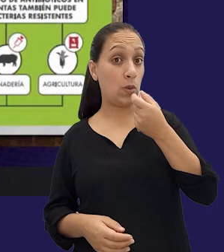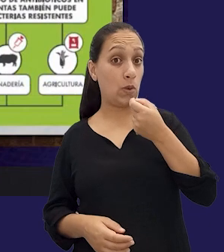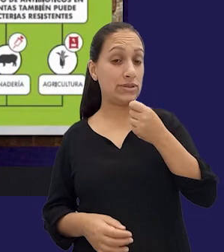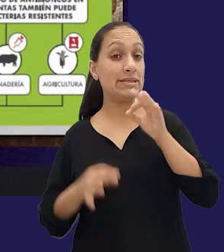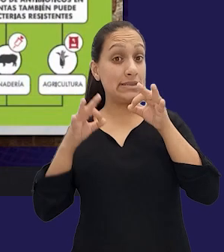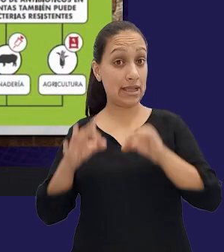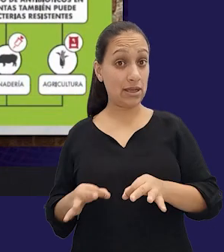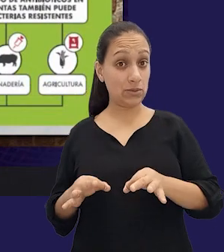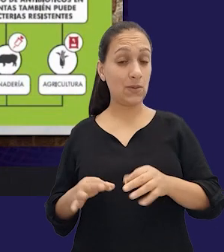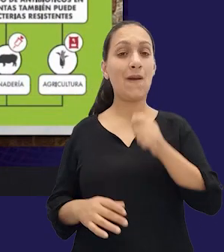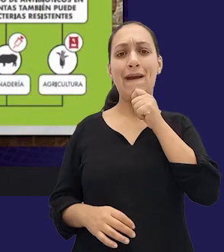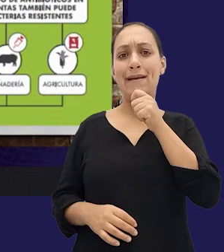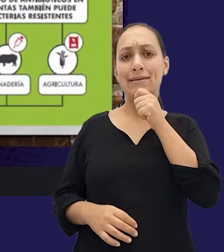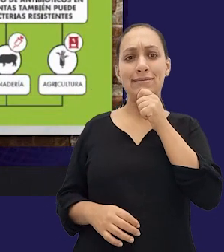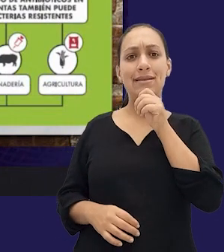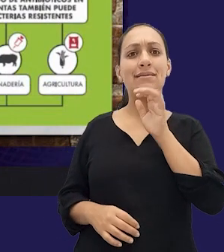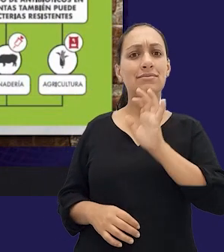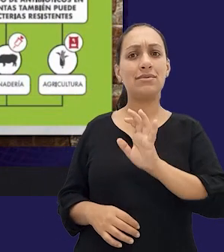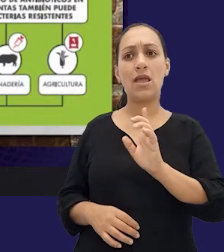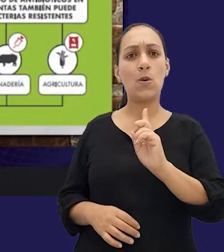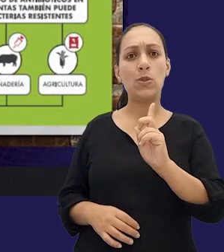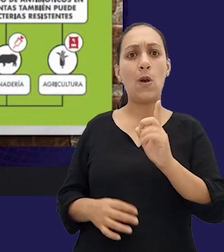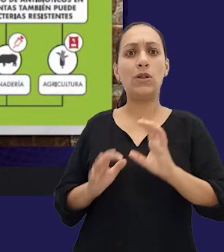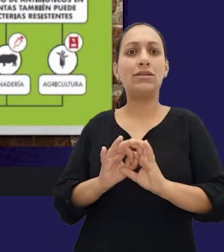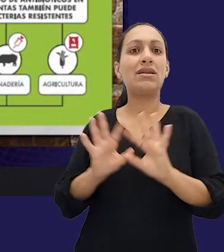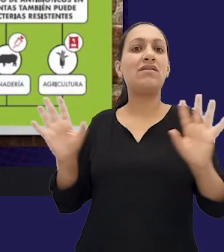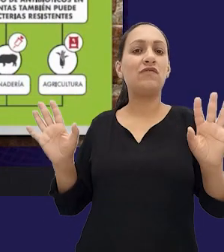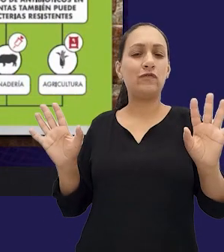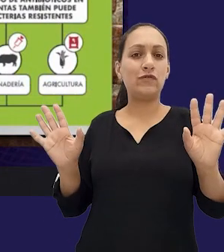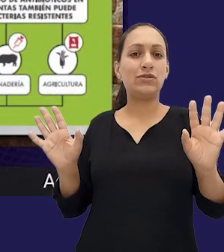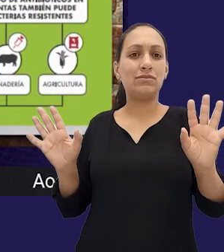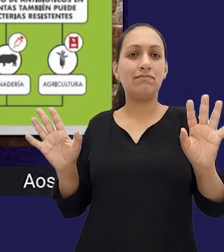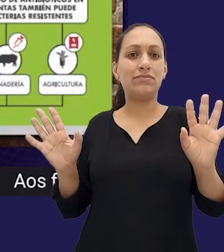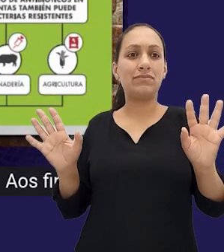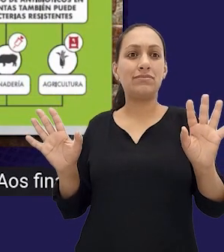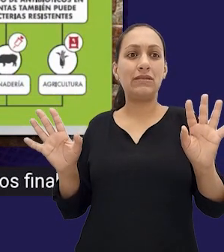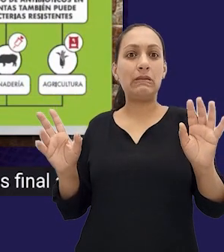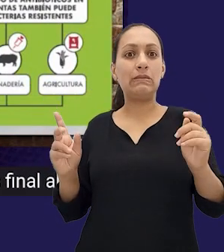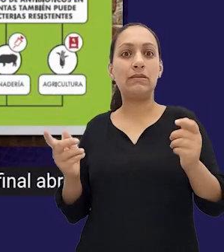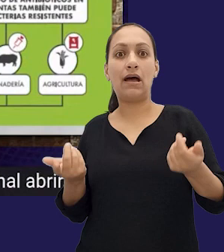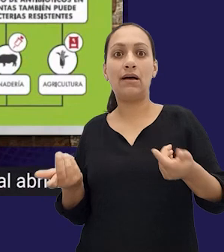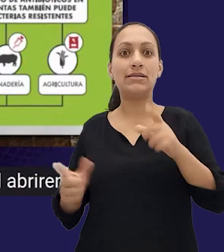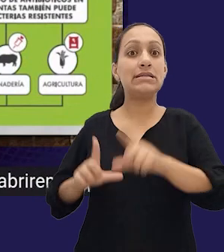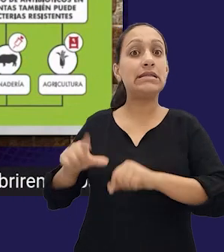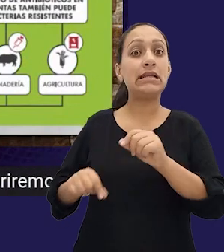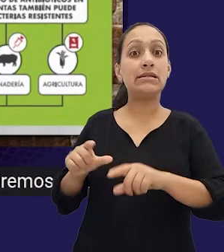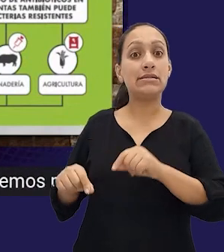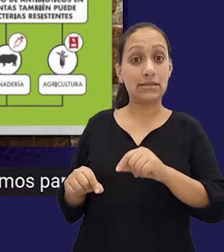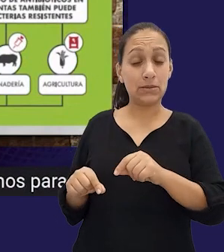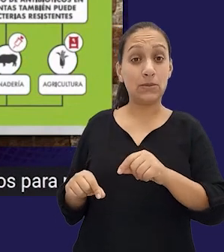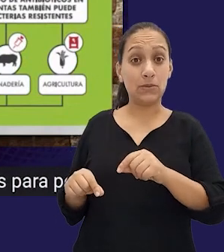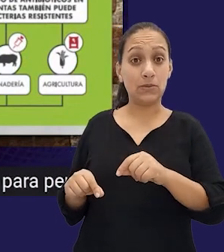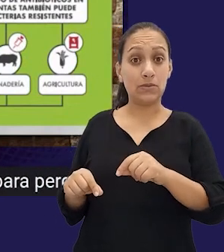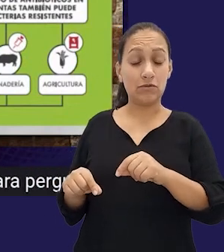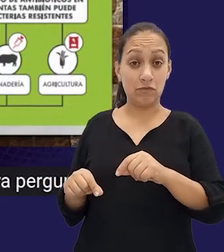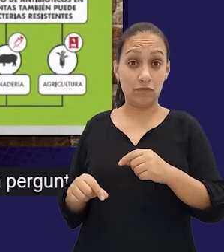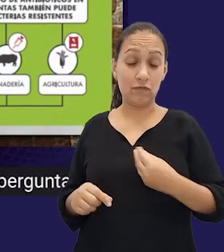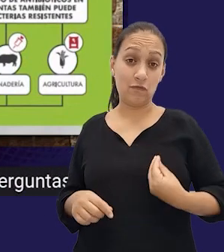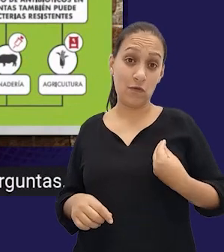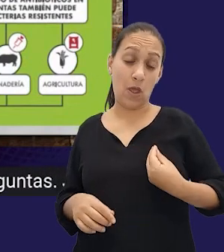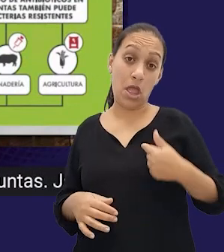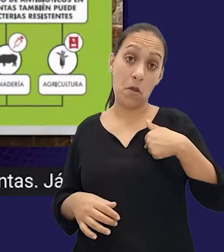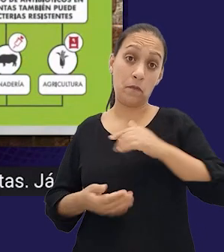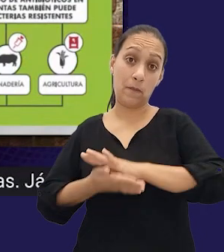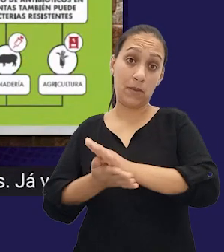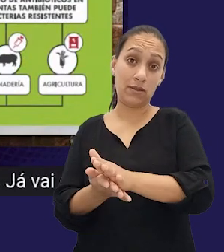ainda assim, eu não estou livre e não estou isento da condição de seleção, né? De seleção in vivo. Então, eu vou